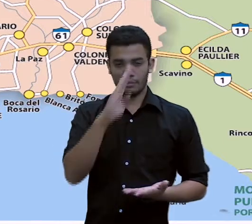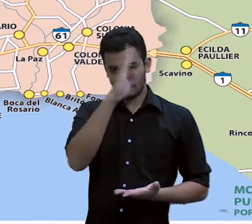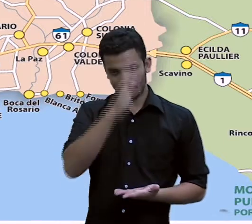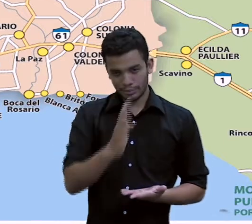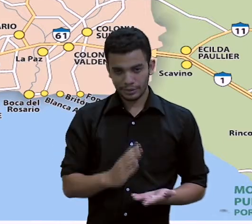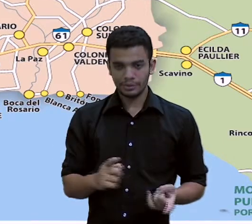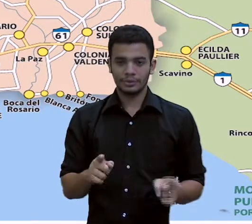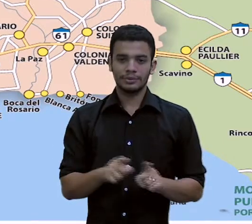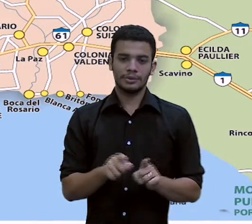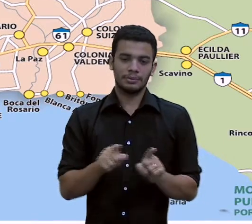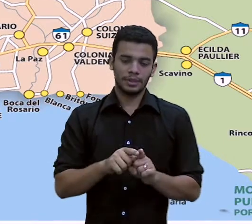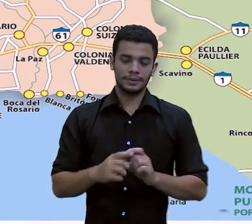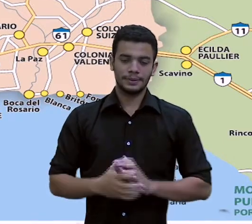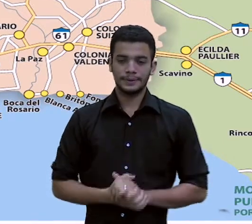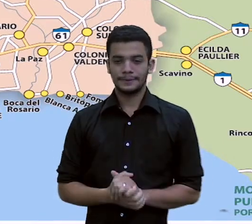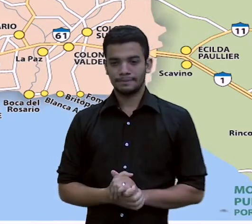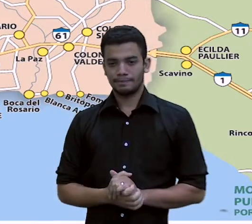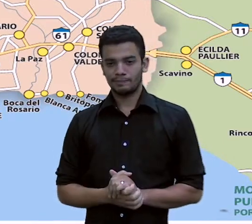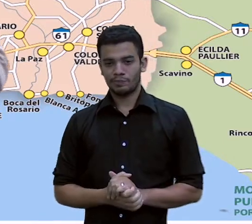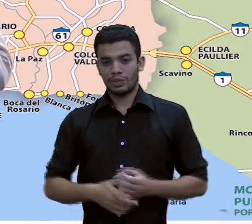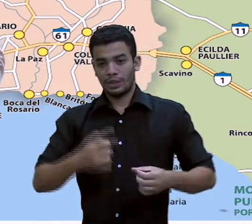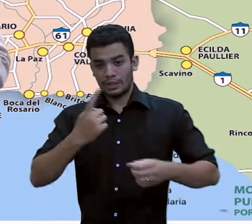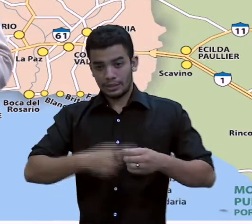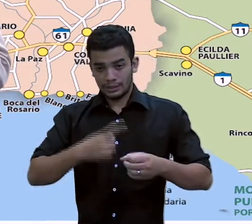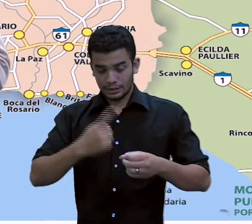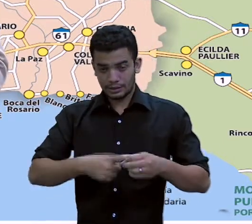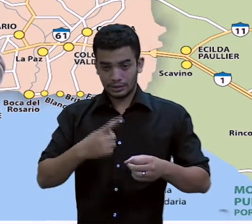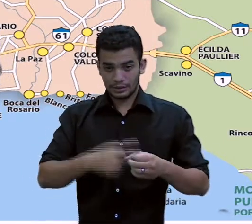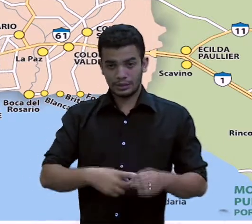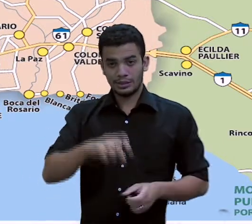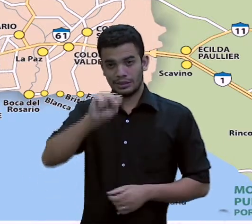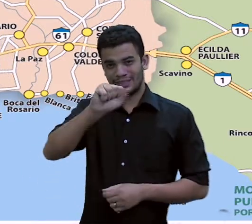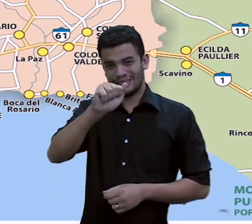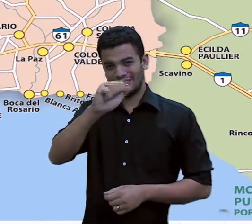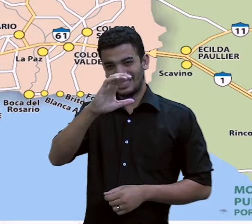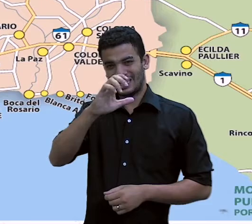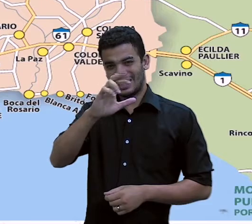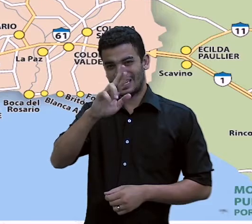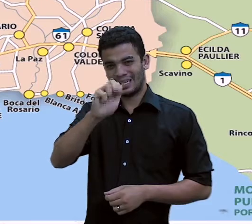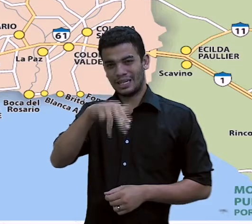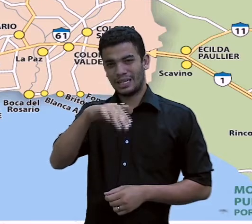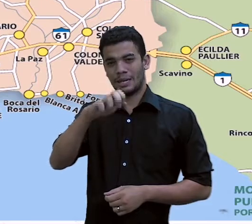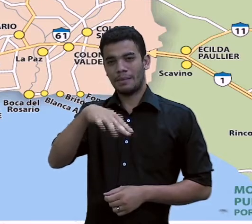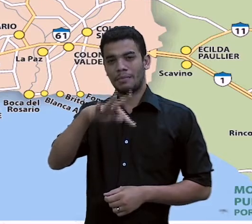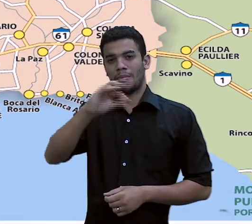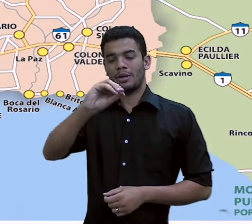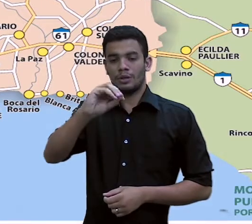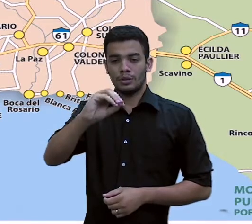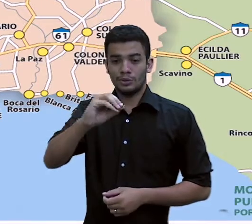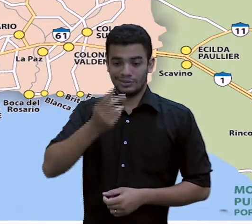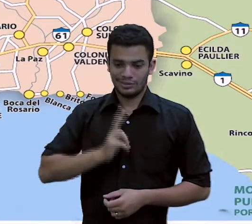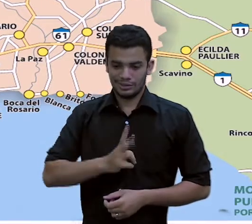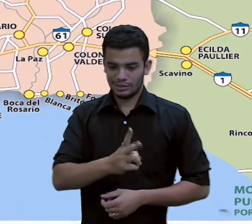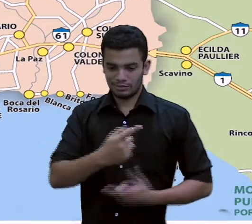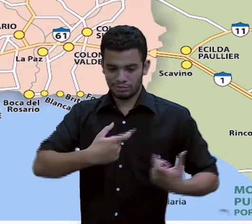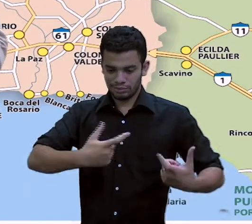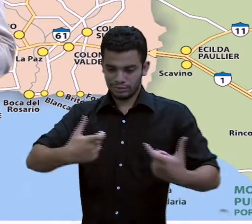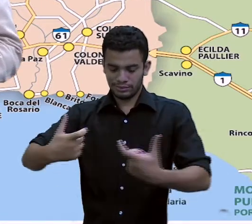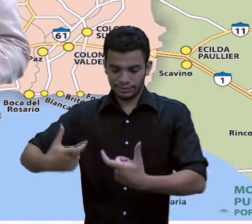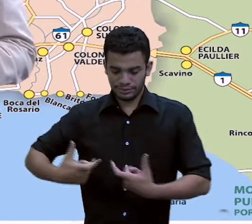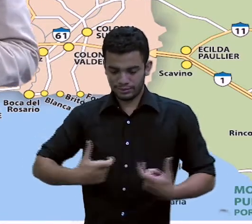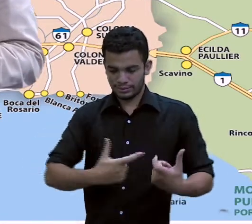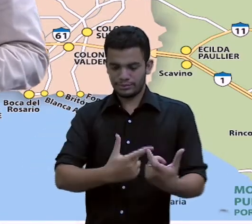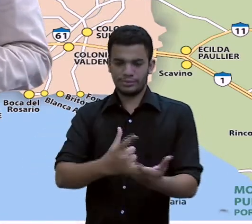Bom, essa cidade de Sacramento era uma cidade fortaleza, sempre a postos para a guerra, cercada por terra e por